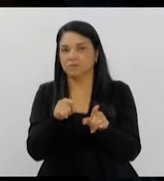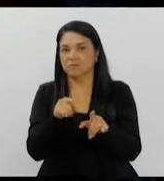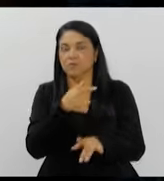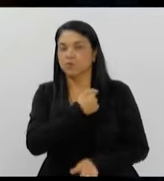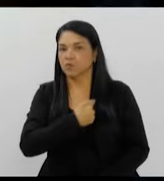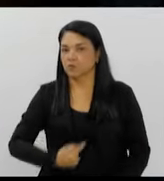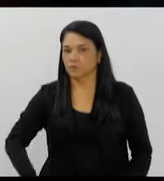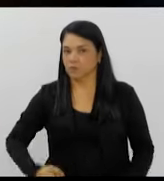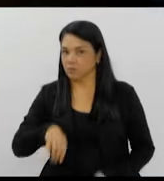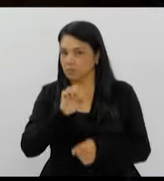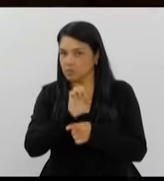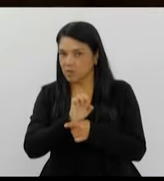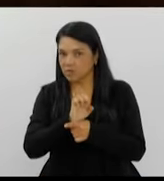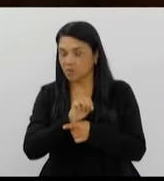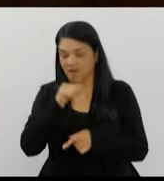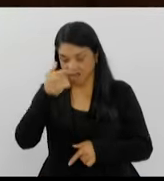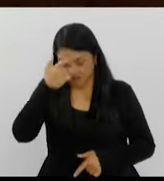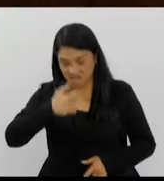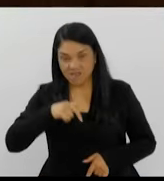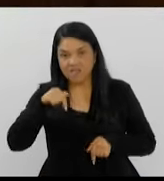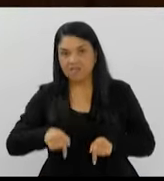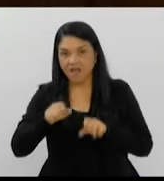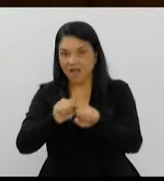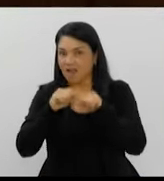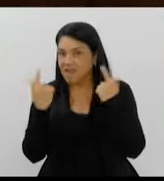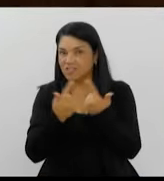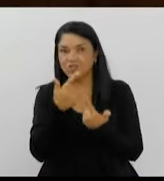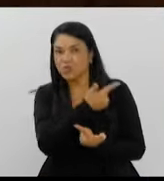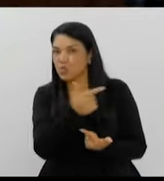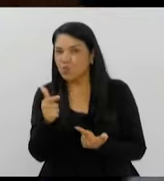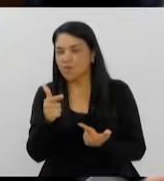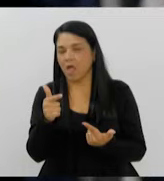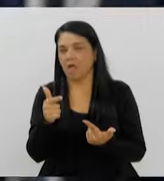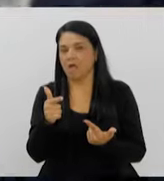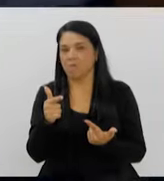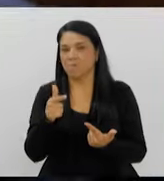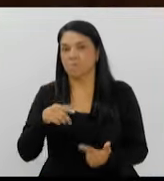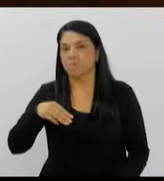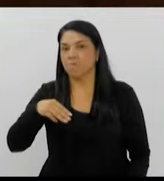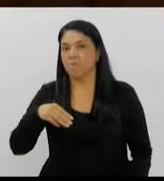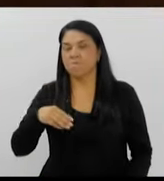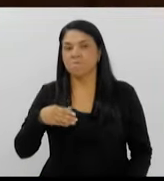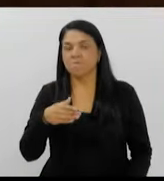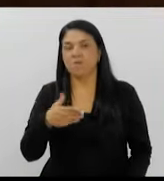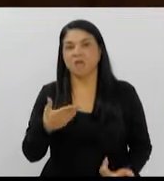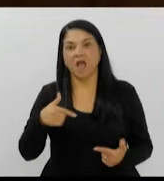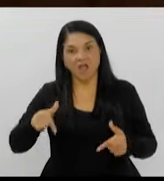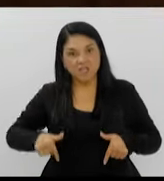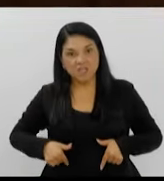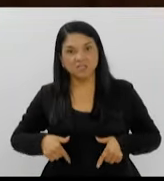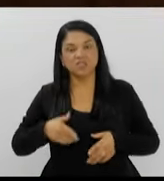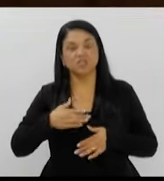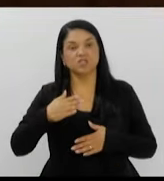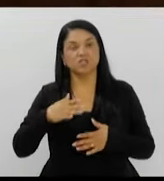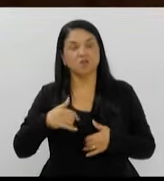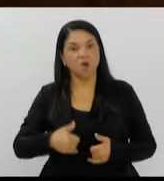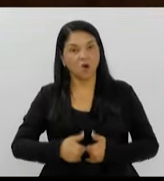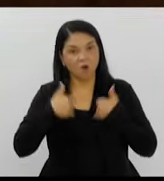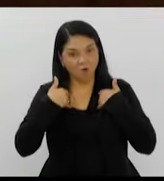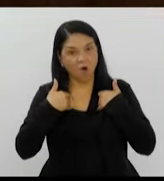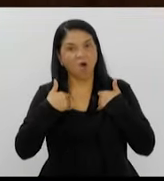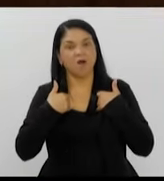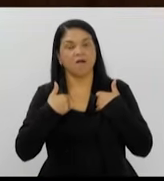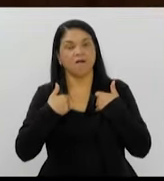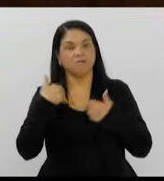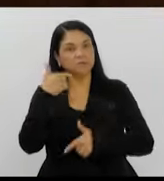Governo do Estado Porque aqui não tem moleque e não tem menina aqui a gente honra as calças que veste se vier fazer